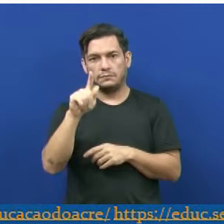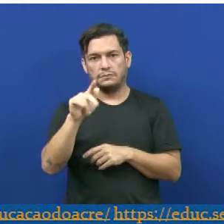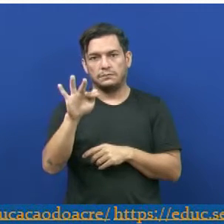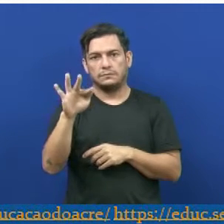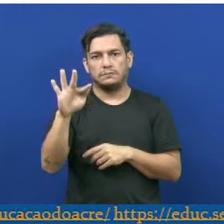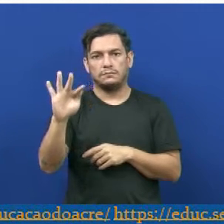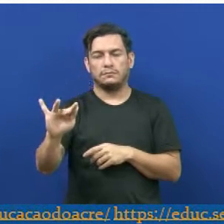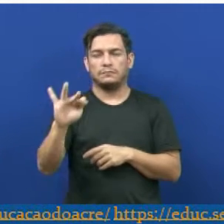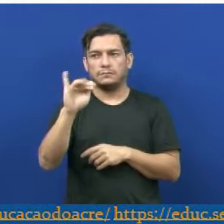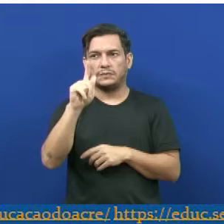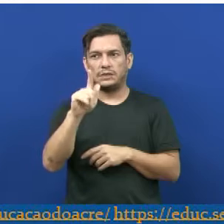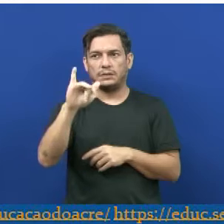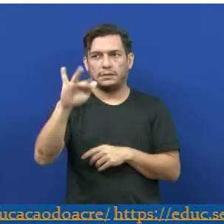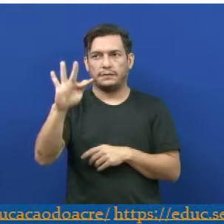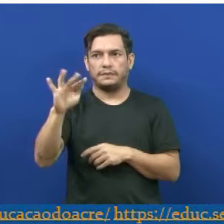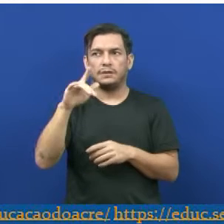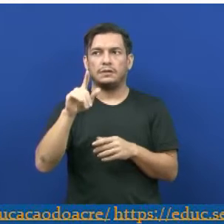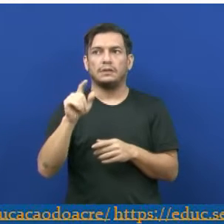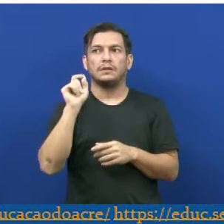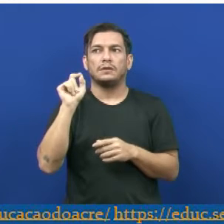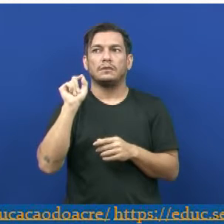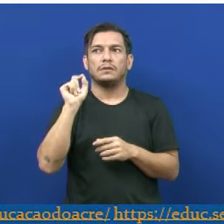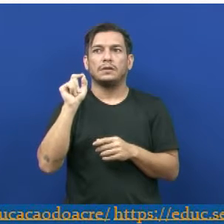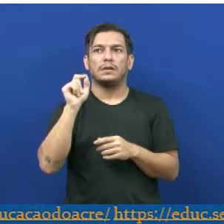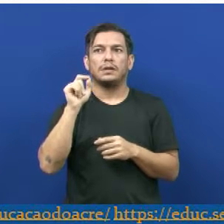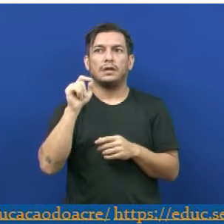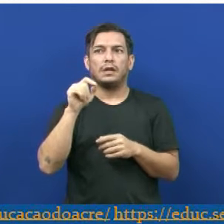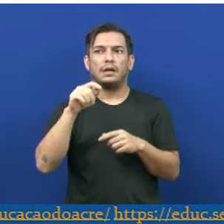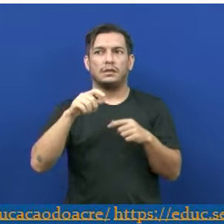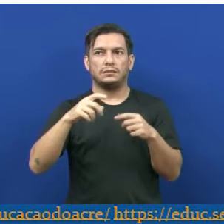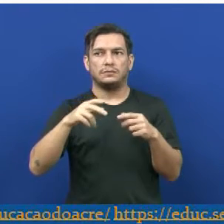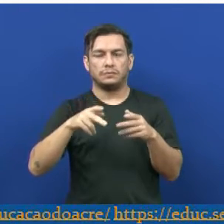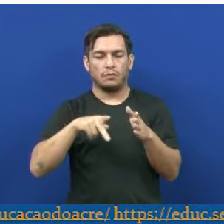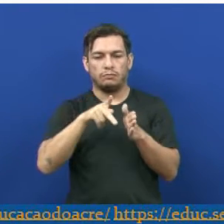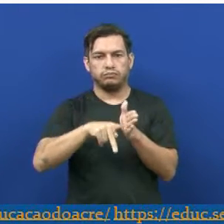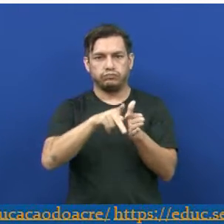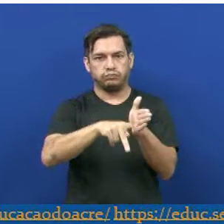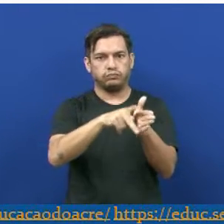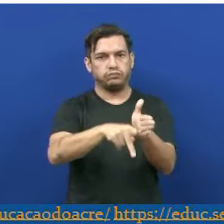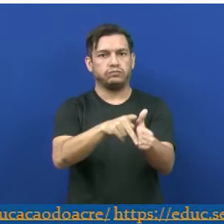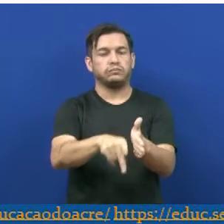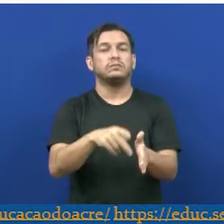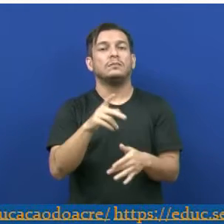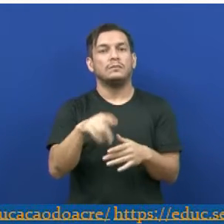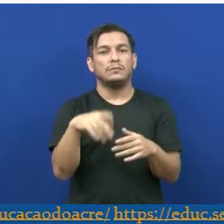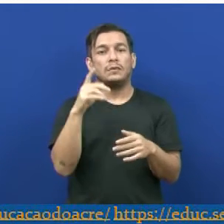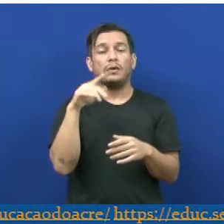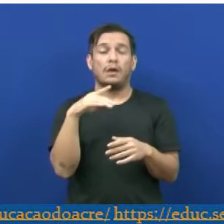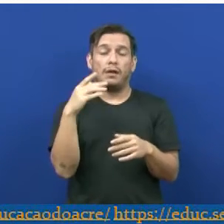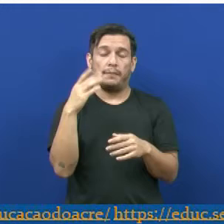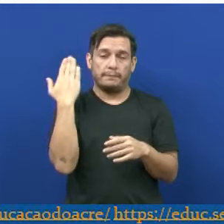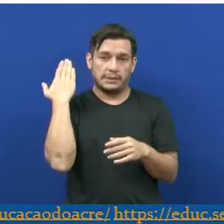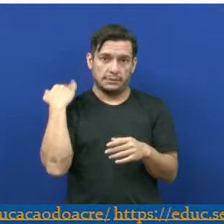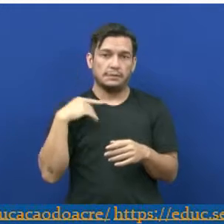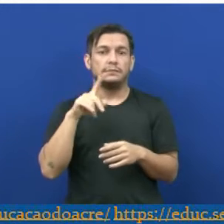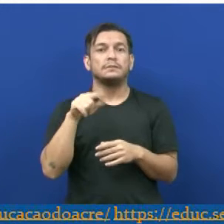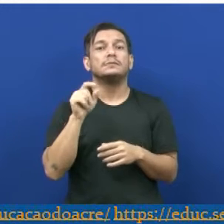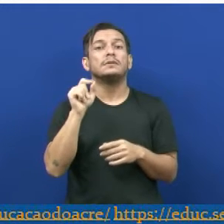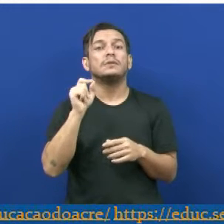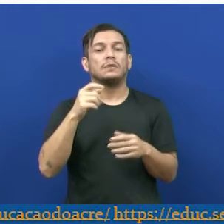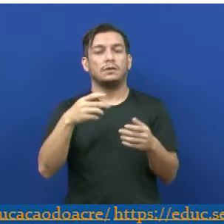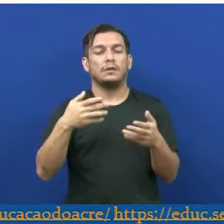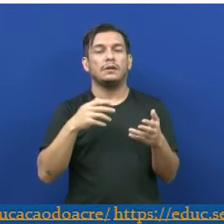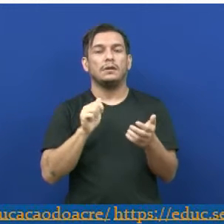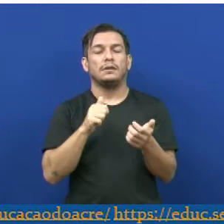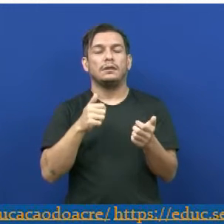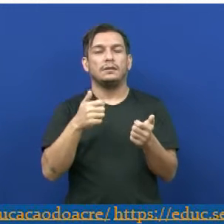a invenção da locomotiva a vapor. Isso foi um importante salto, porque veja bem, até então os instrumentos de transporte